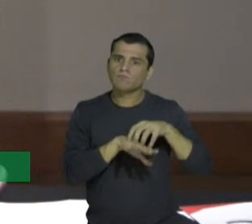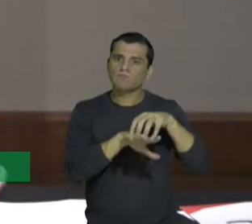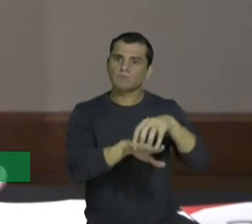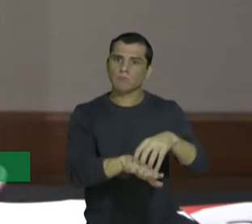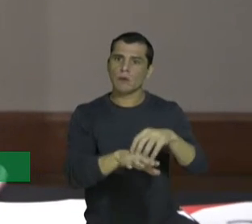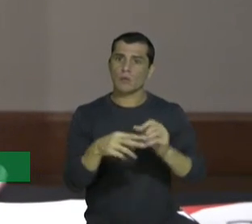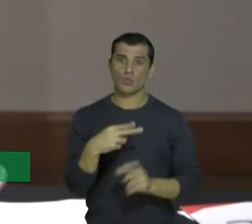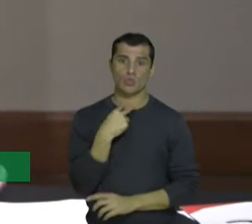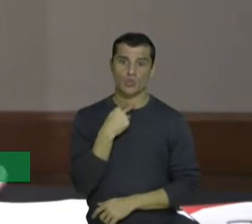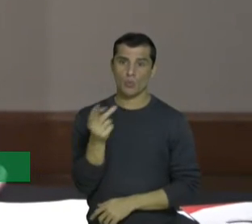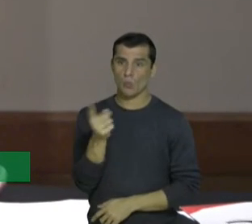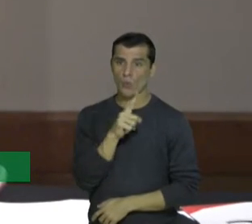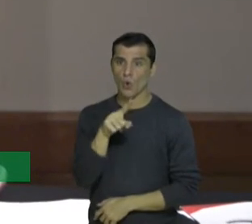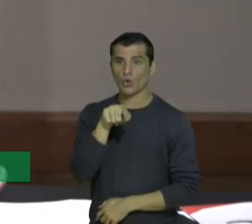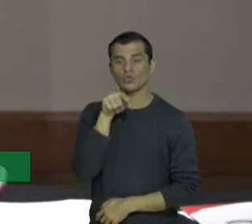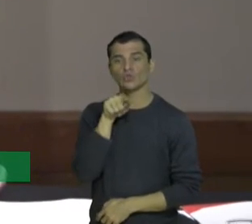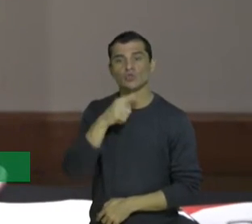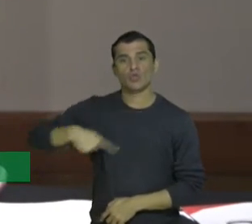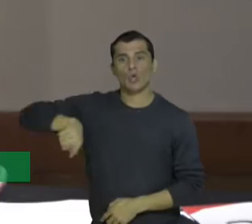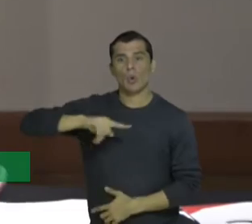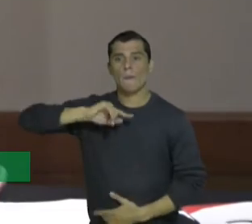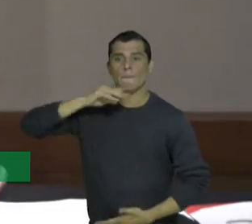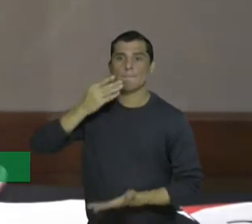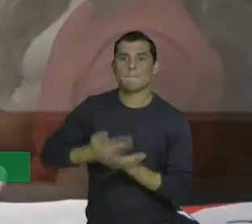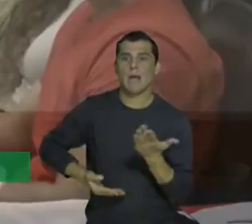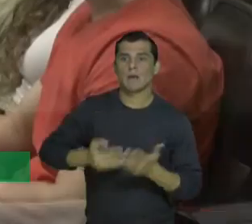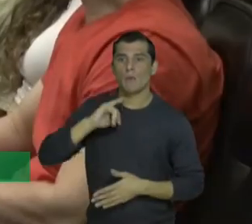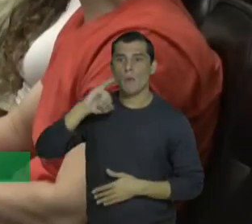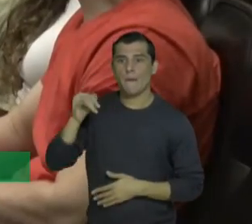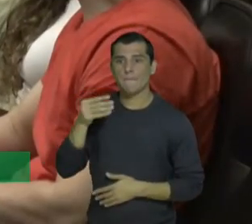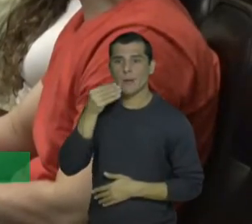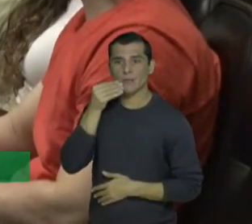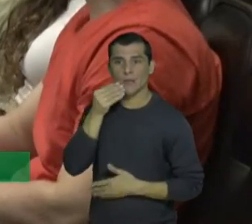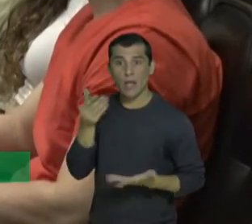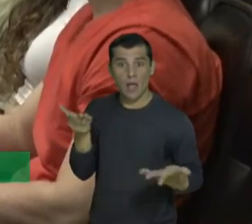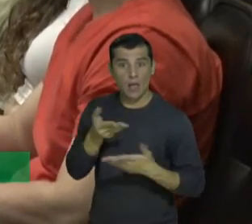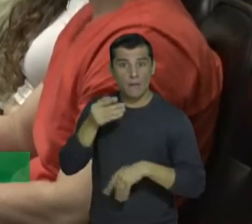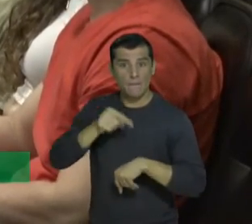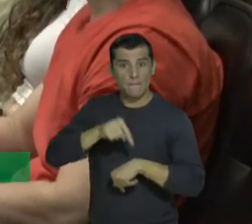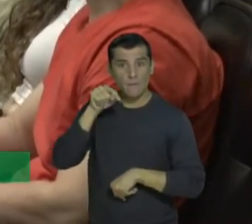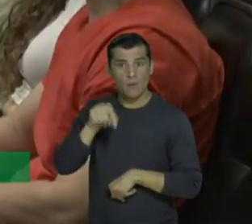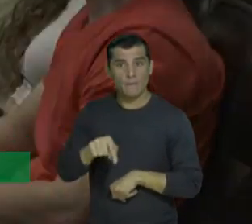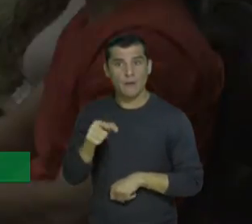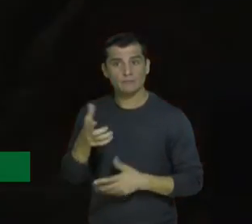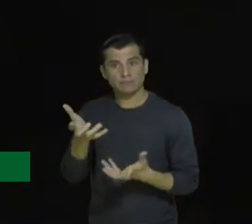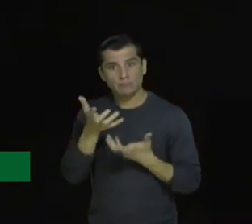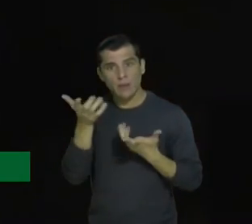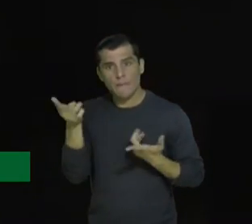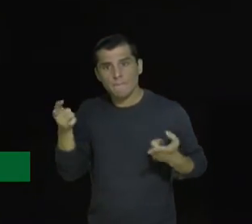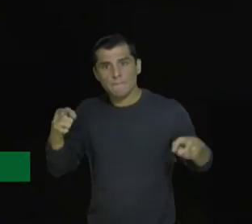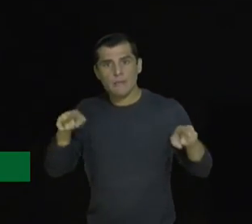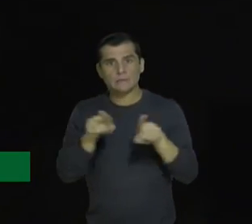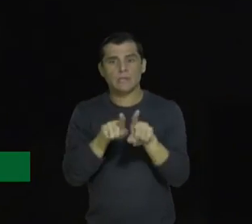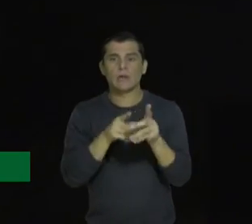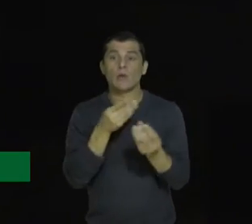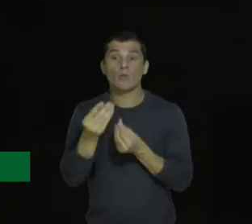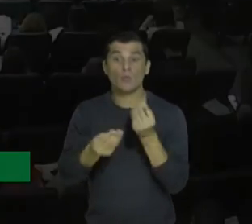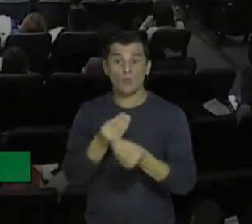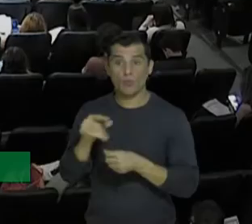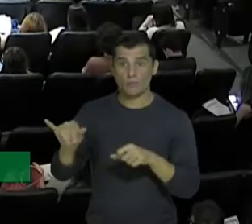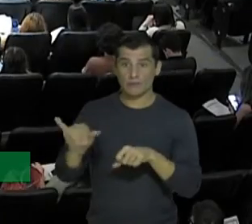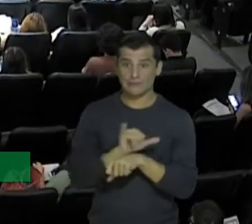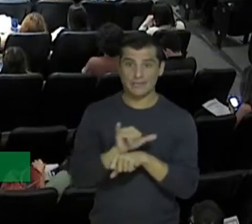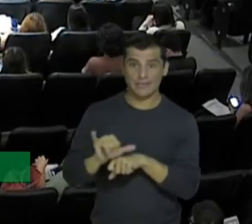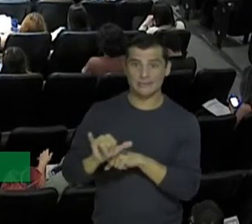é importante eh e e conto com a sua parceria né com esse com esse canal de de de